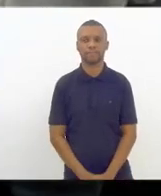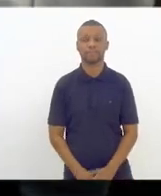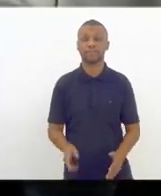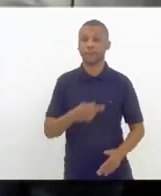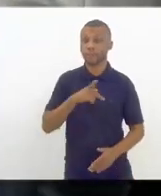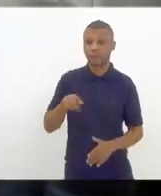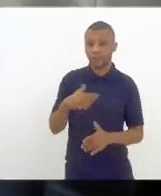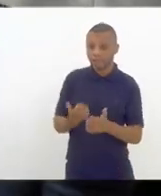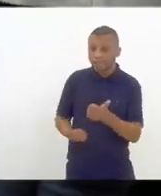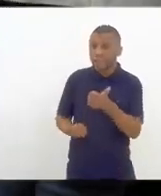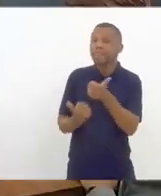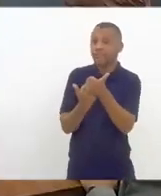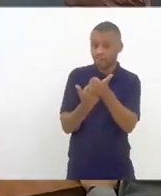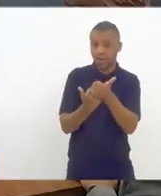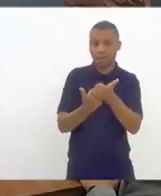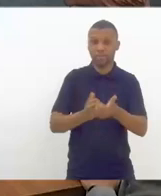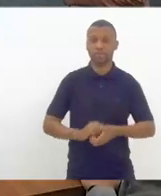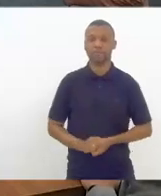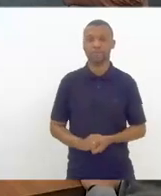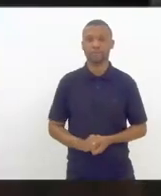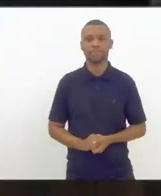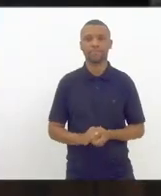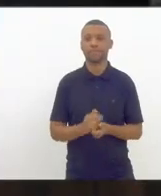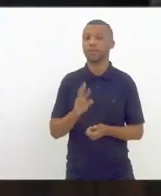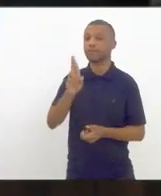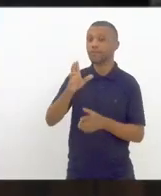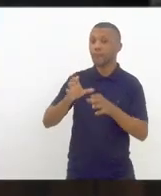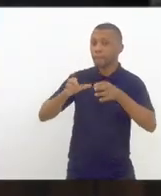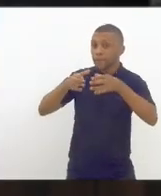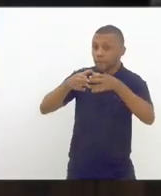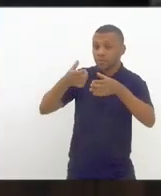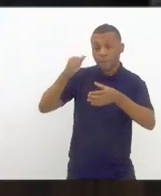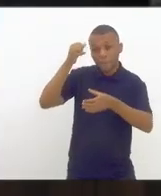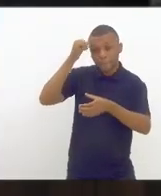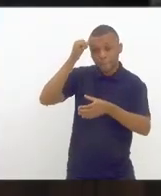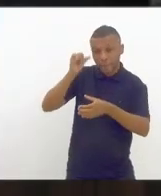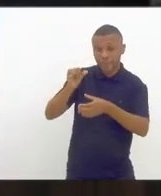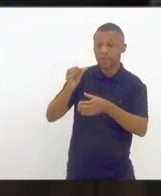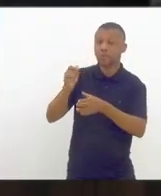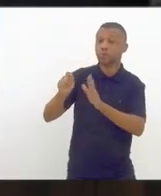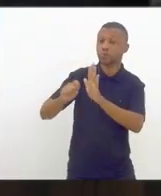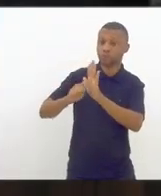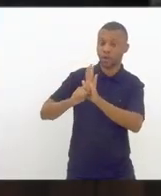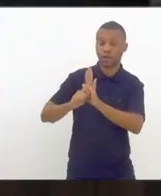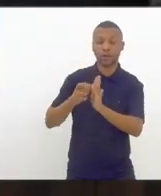Presidente, parecer favorável. Pela Comissão de Prevenção, deputado Daniel Librelon.